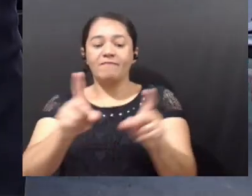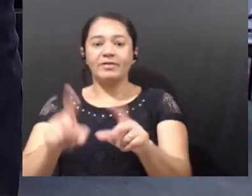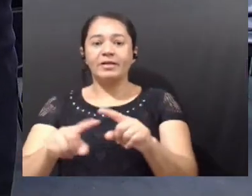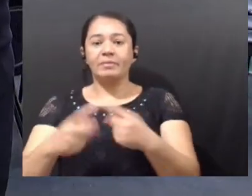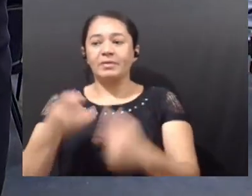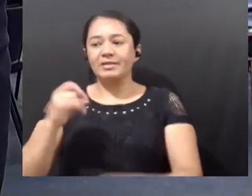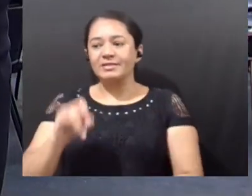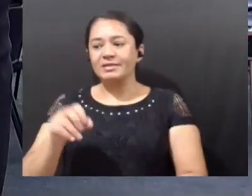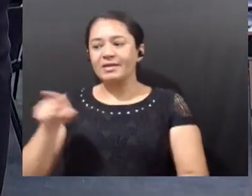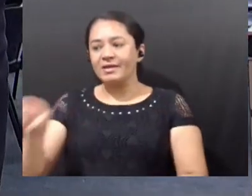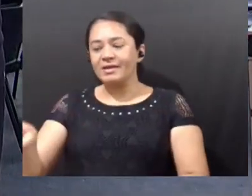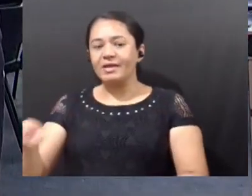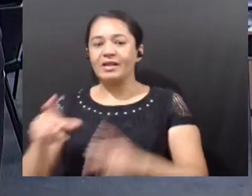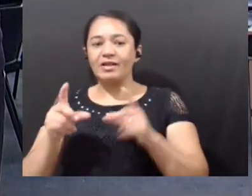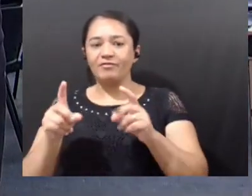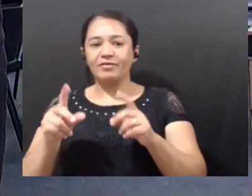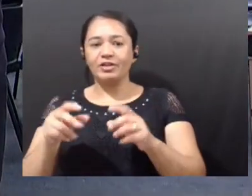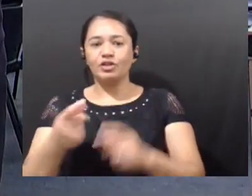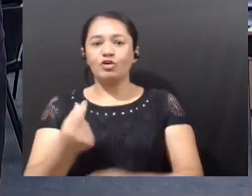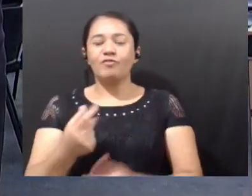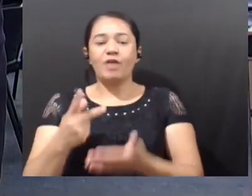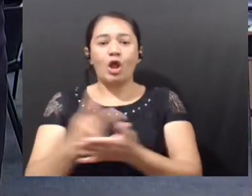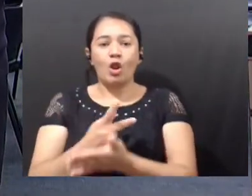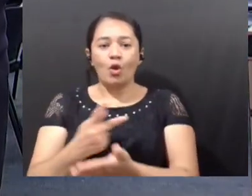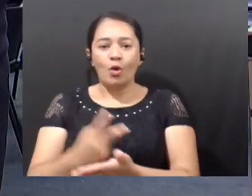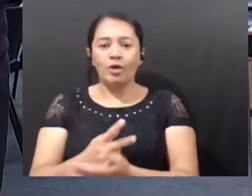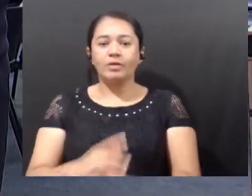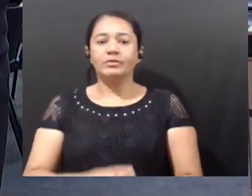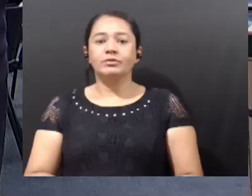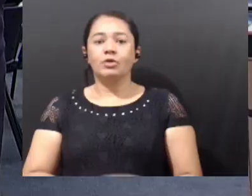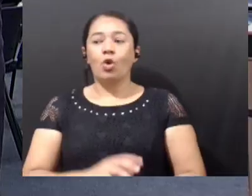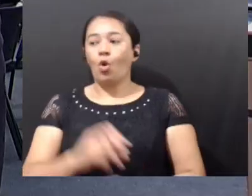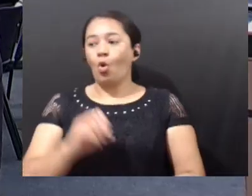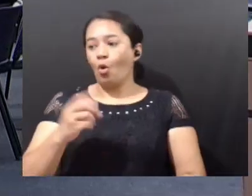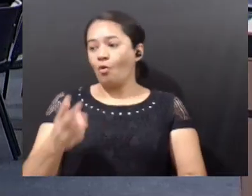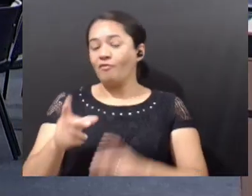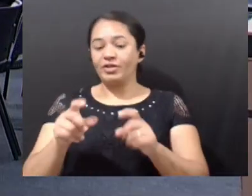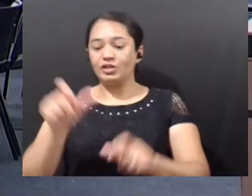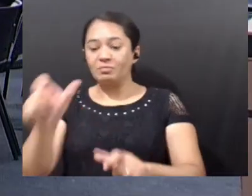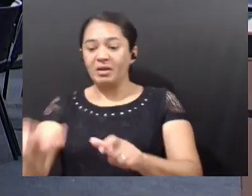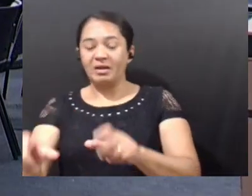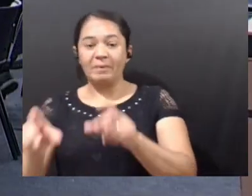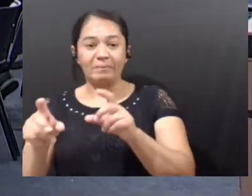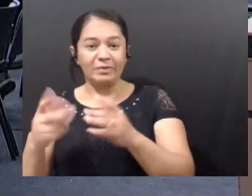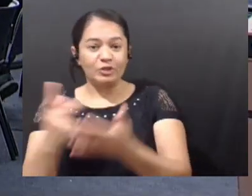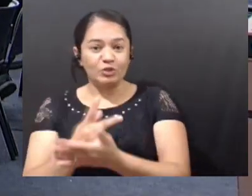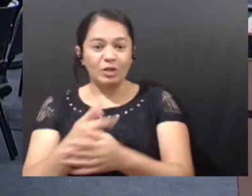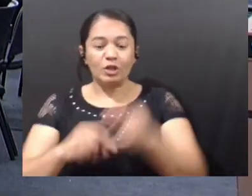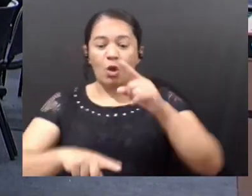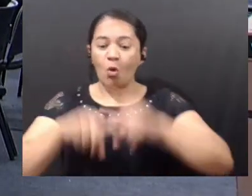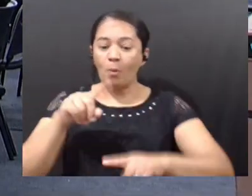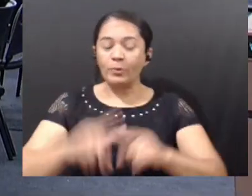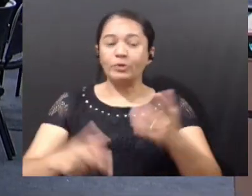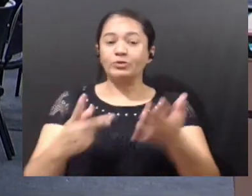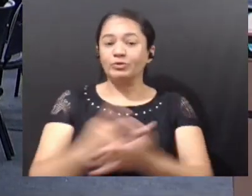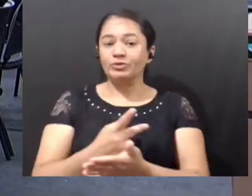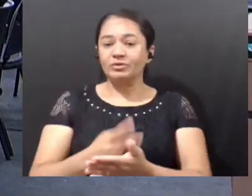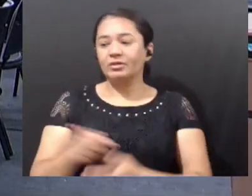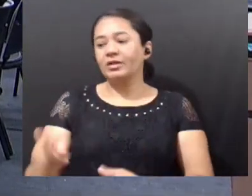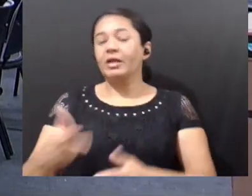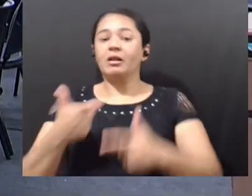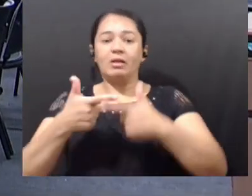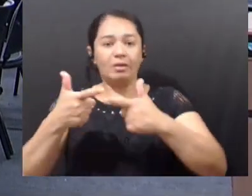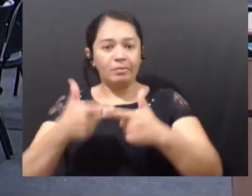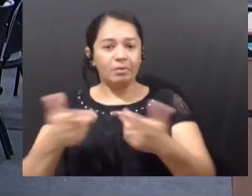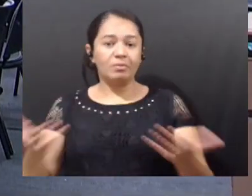preço errado, se ele vende para o público errado, se ele vende o produto errado, ele vai ter problemas. E onde que